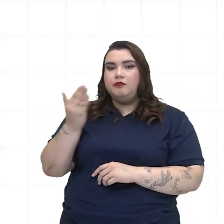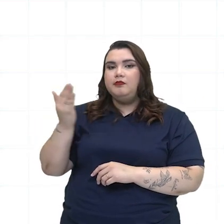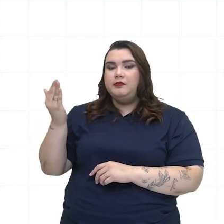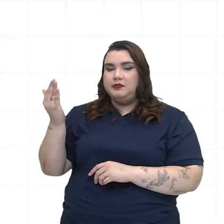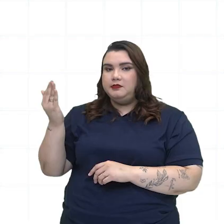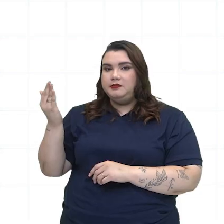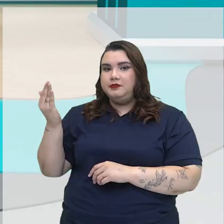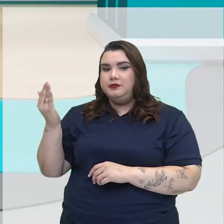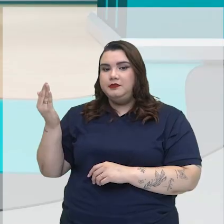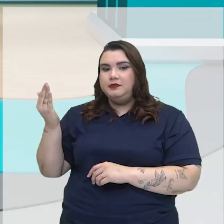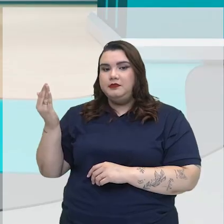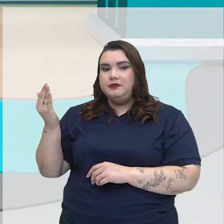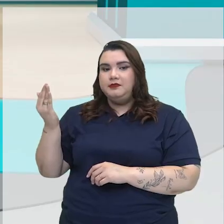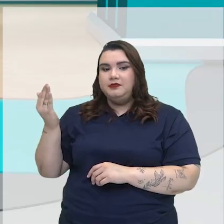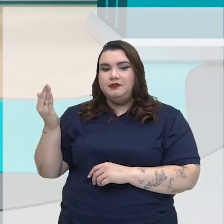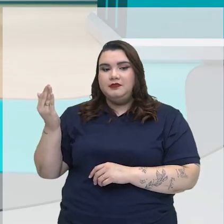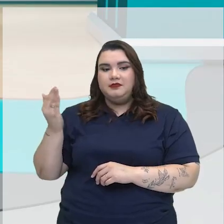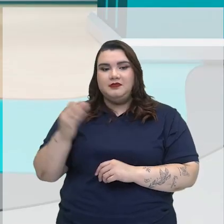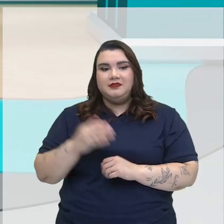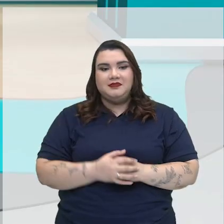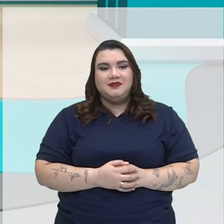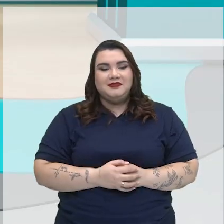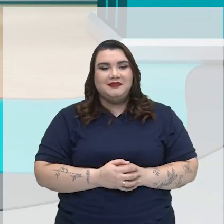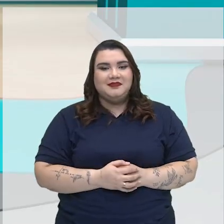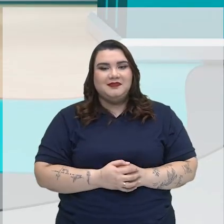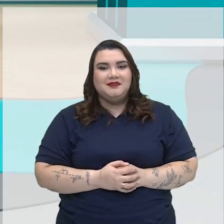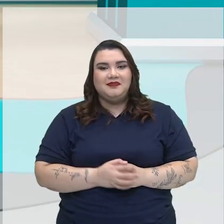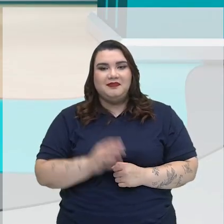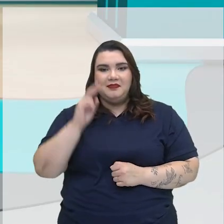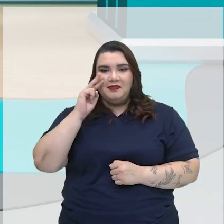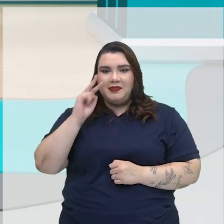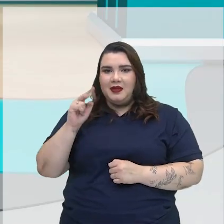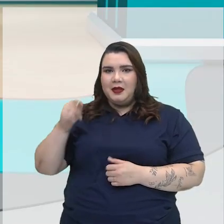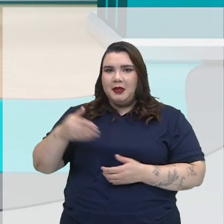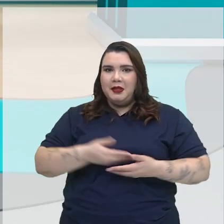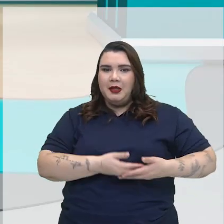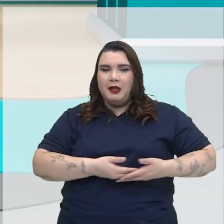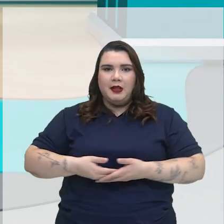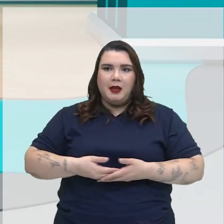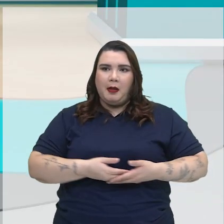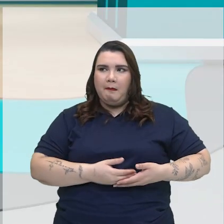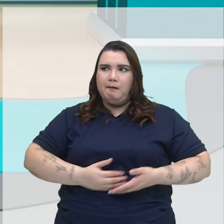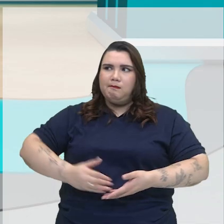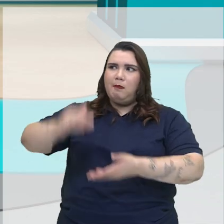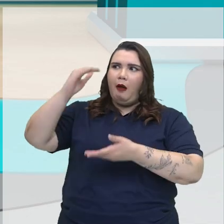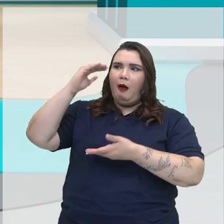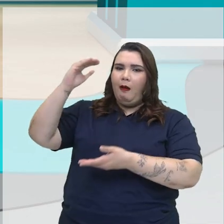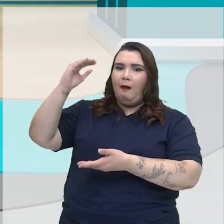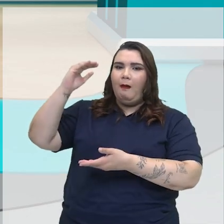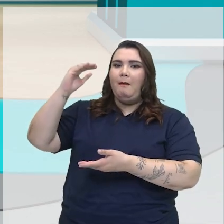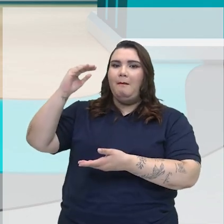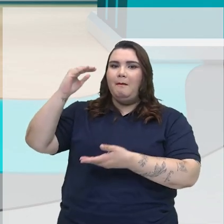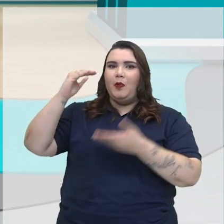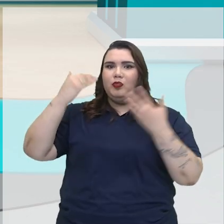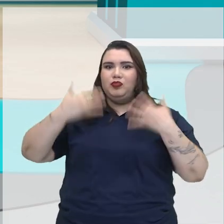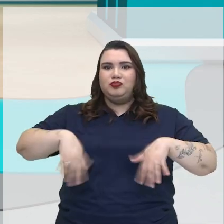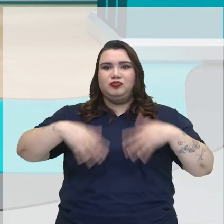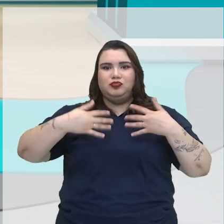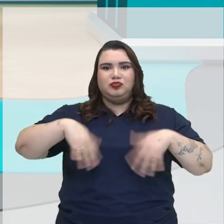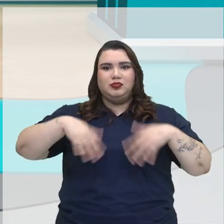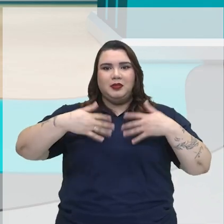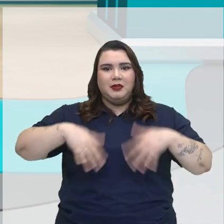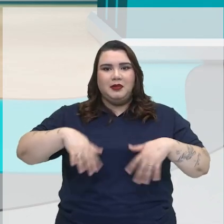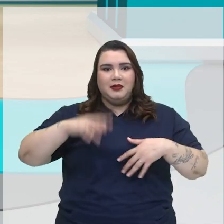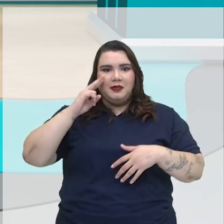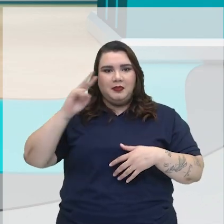arte hiperrealista. Então, olha só o tamanho desse bebê. Pelo amor de Deus. Ele